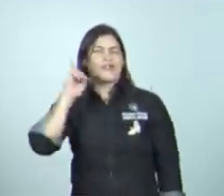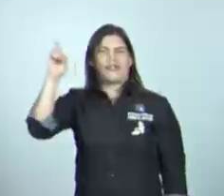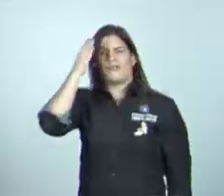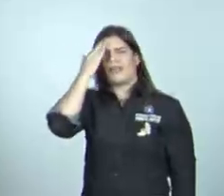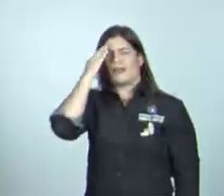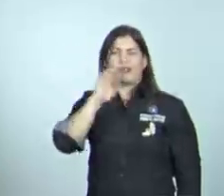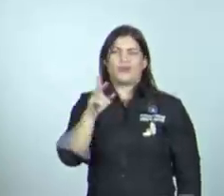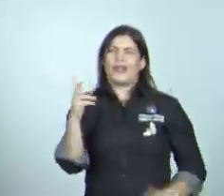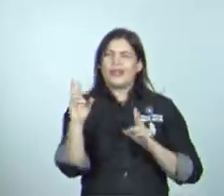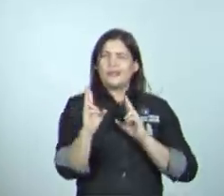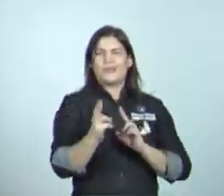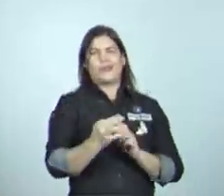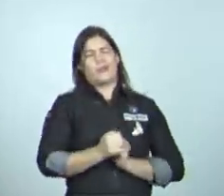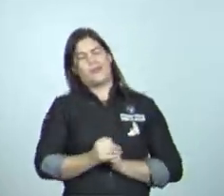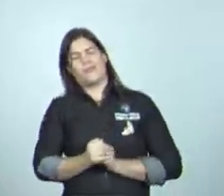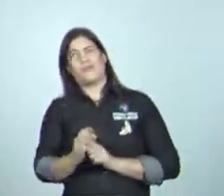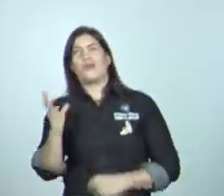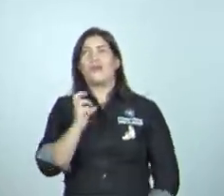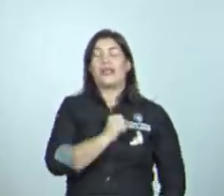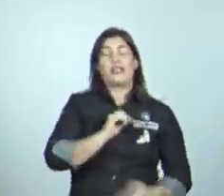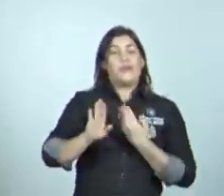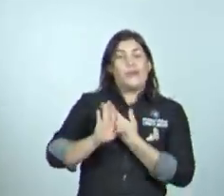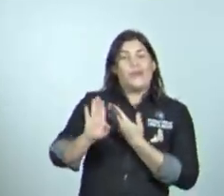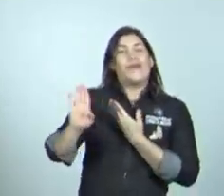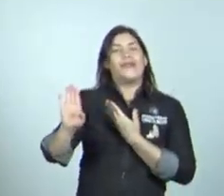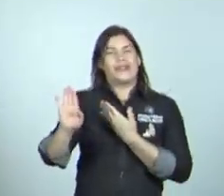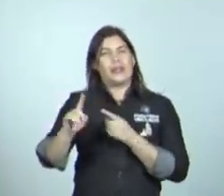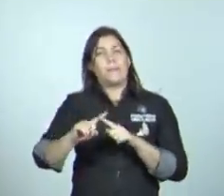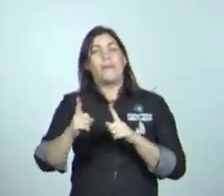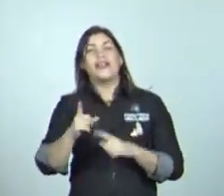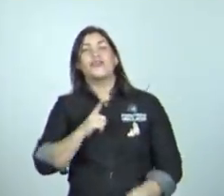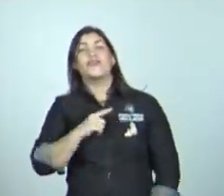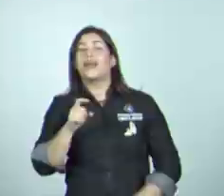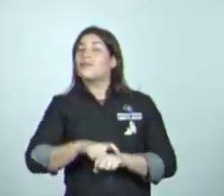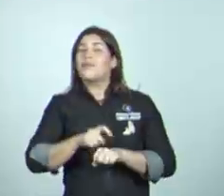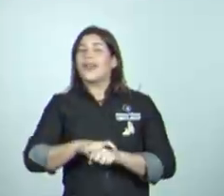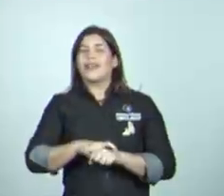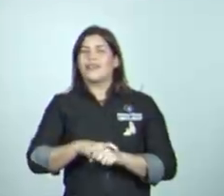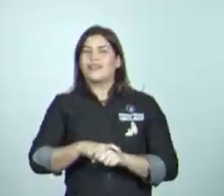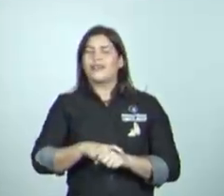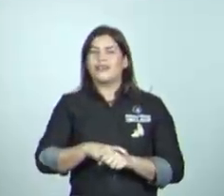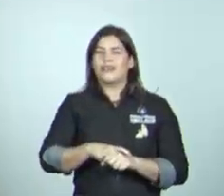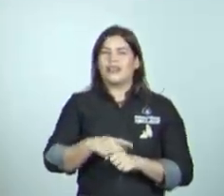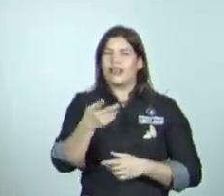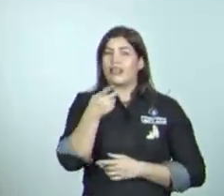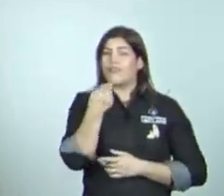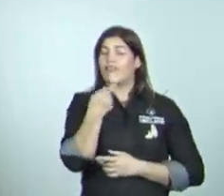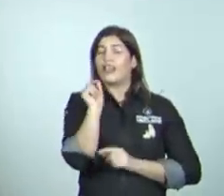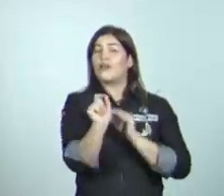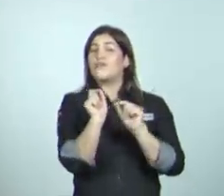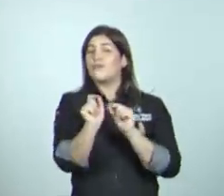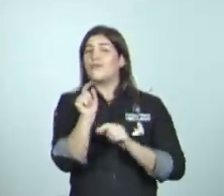coisa uma adoração assim a distância mas é o que a gente tem para o momento mas eu quero te